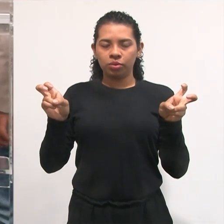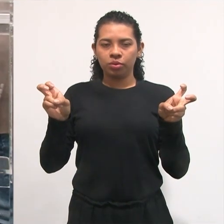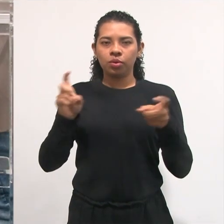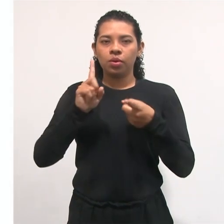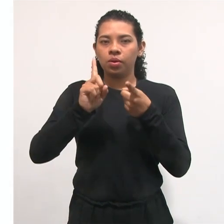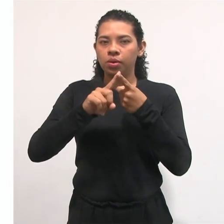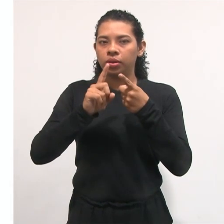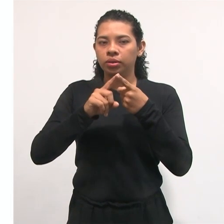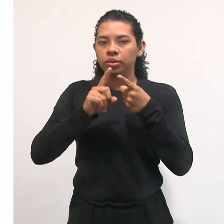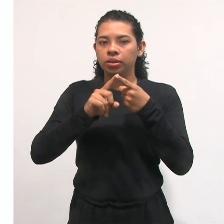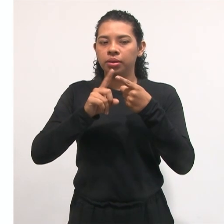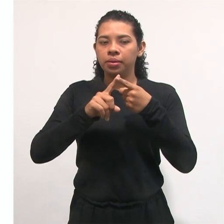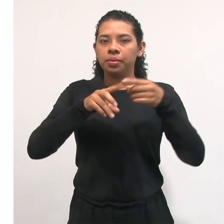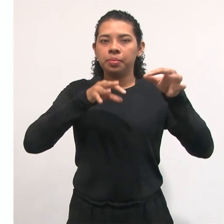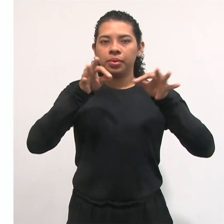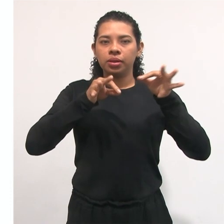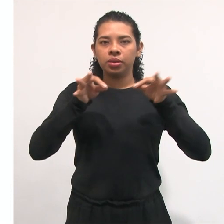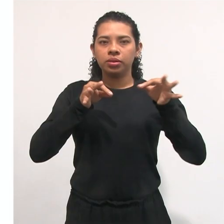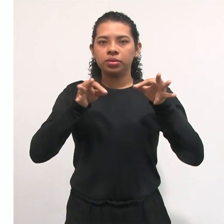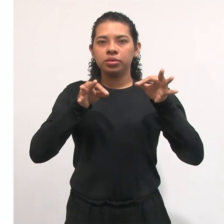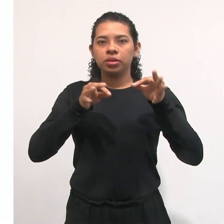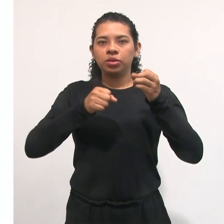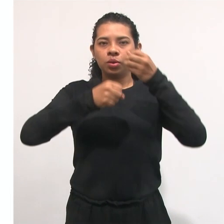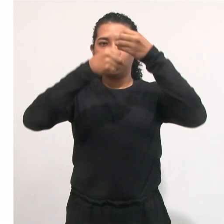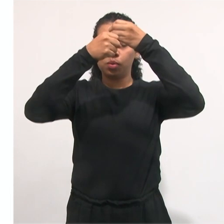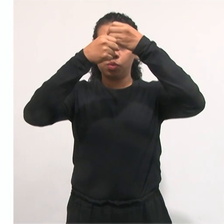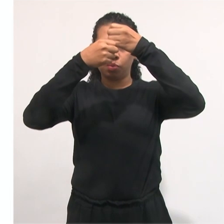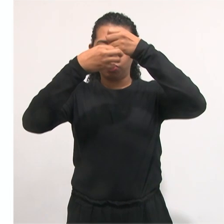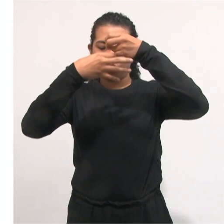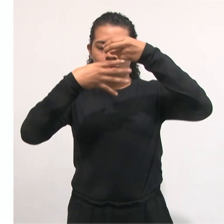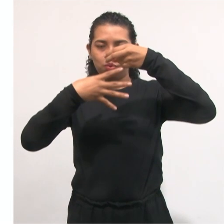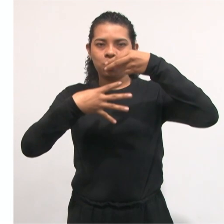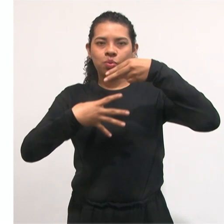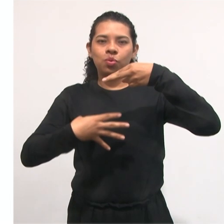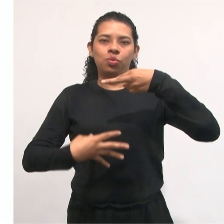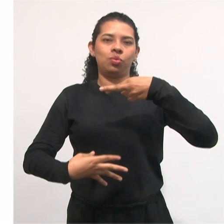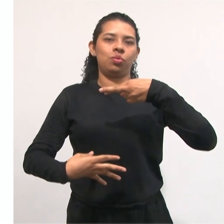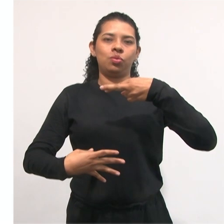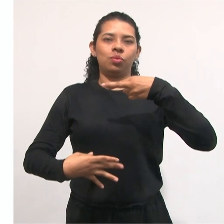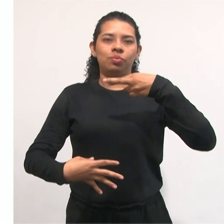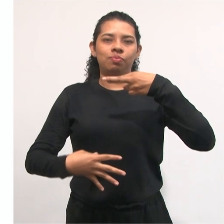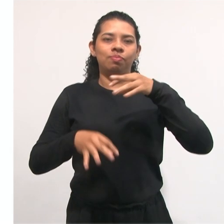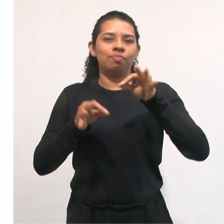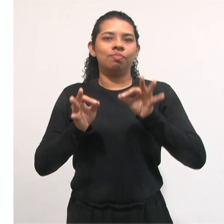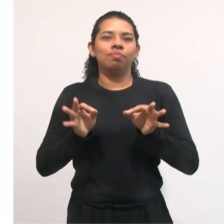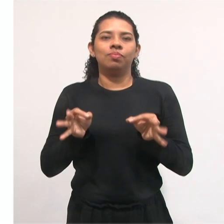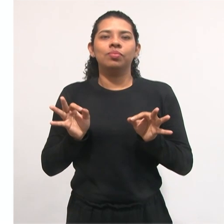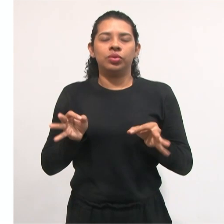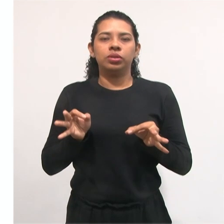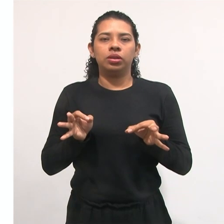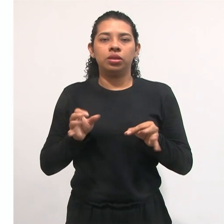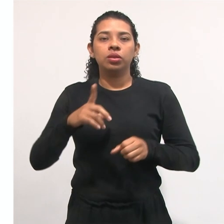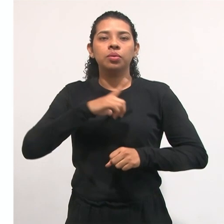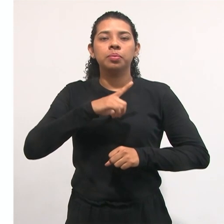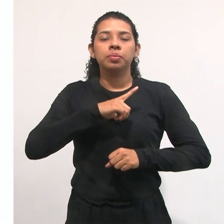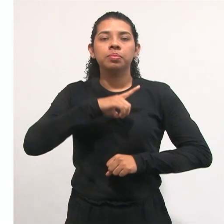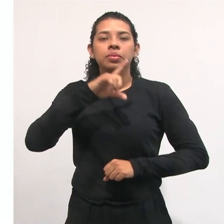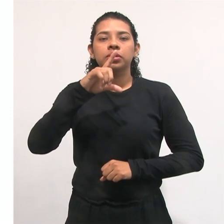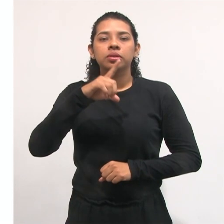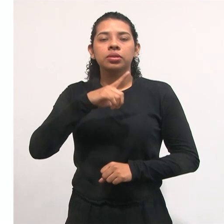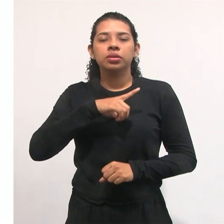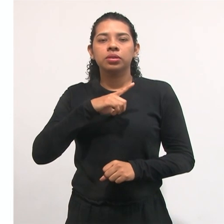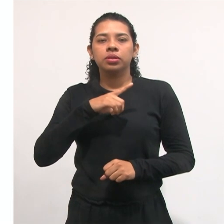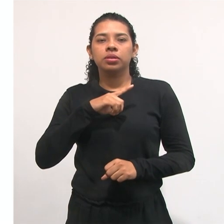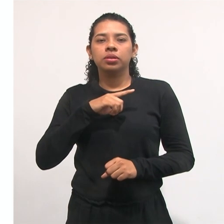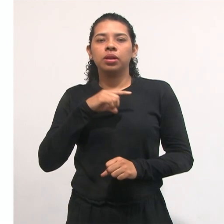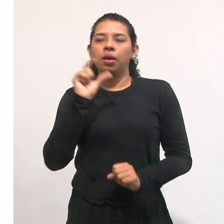está apresentando, toda a informação, tá bom? Eu tenho que ter aqui o corpo, né? Que o corpo é os dados que a gente está